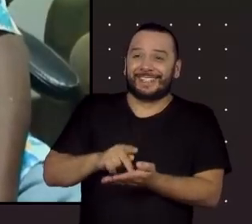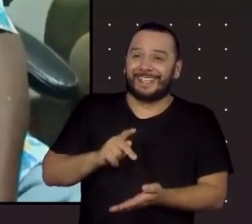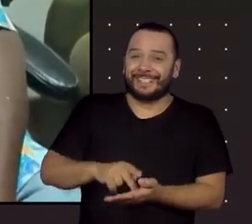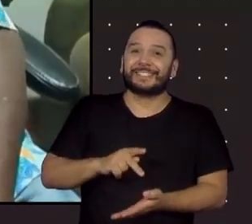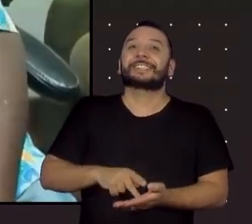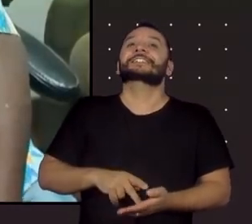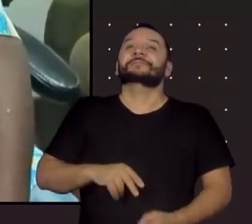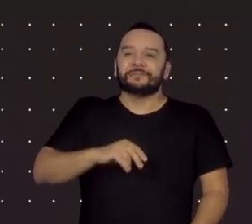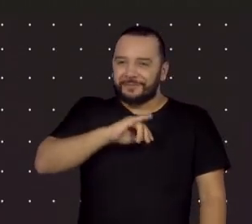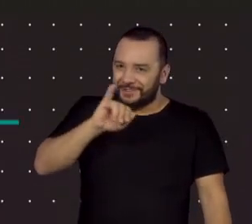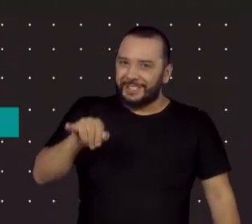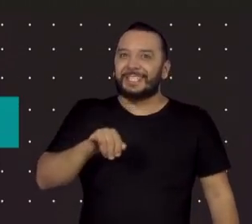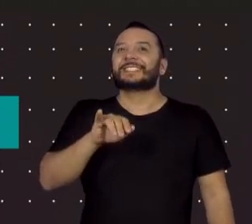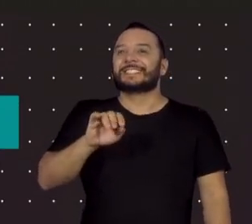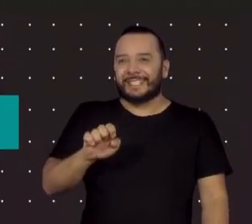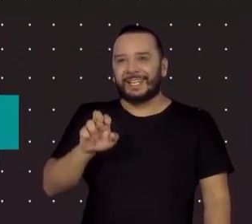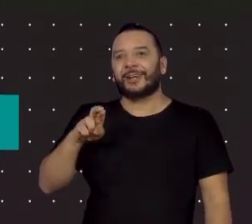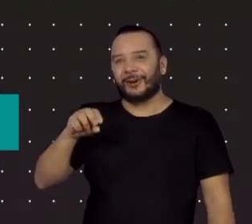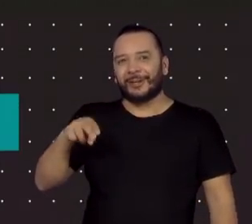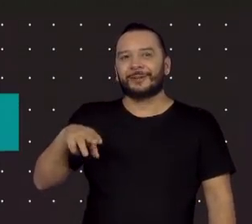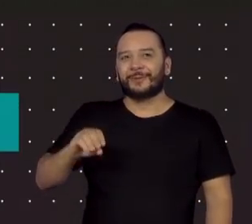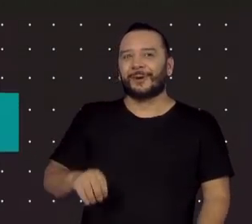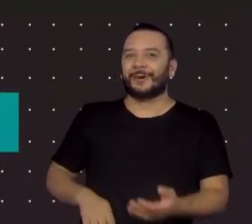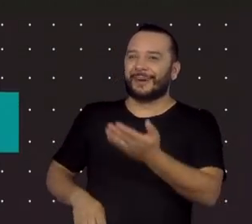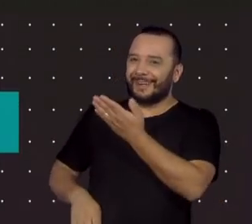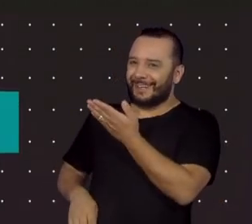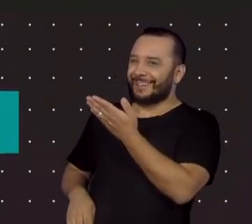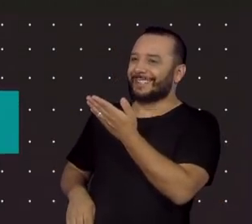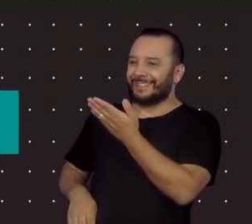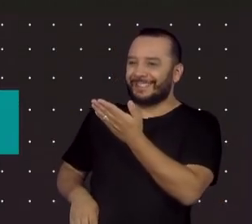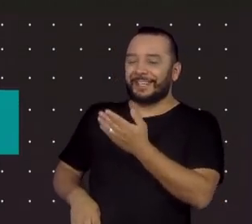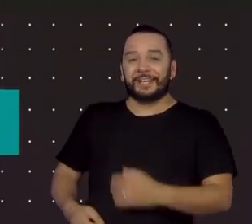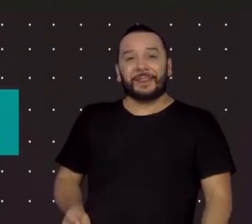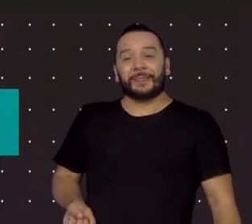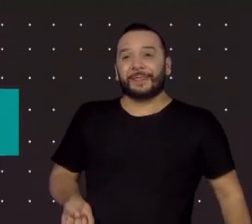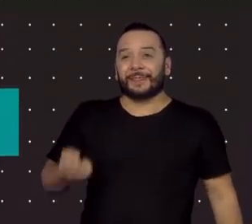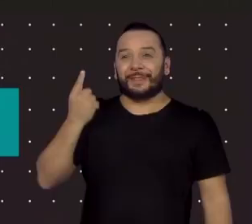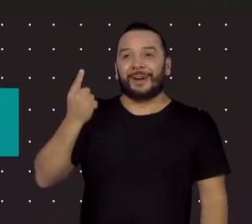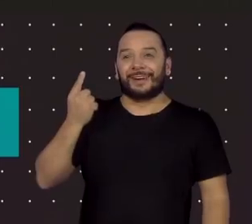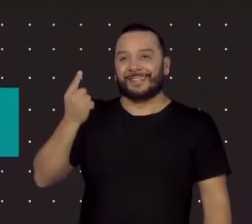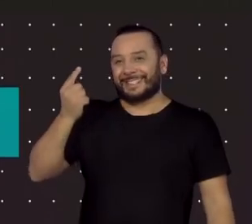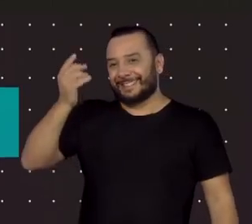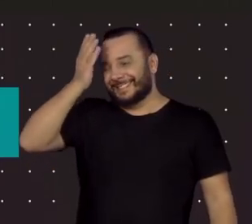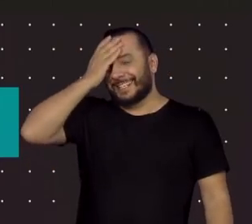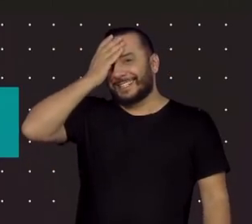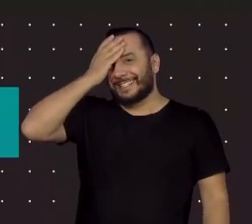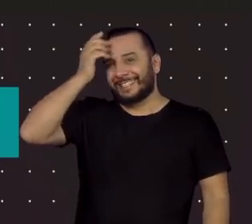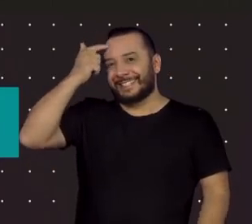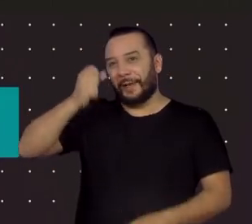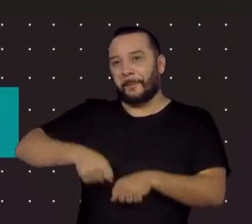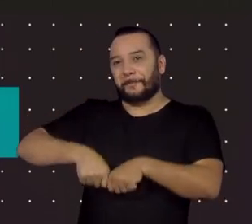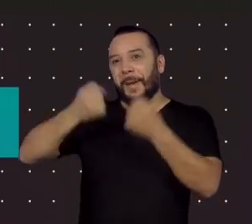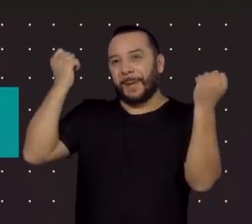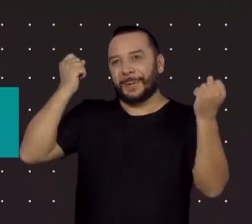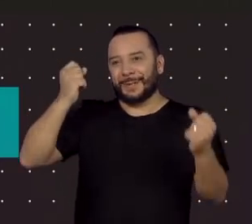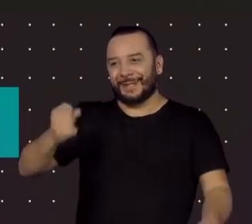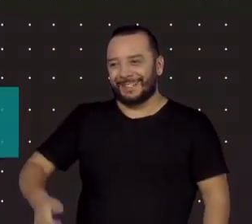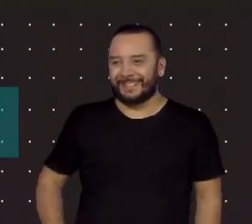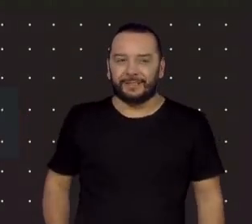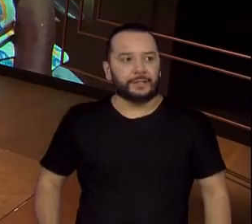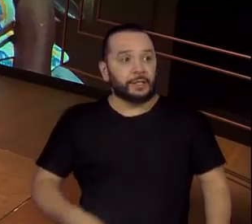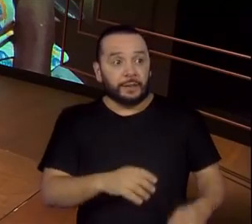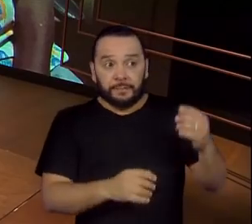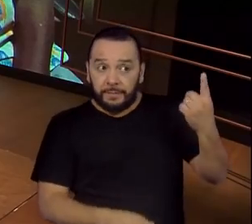Eu fiz Jerônimo, o herói do sertão. Que coisa maravilhosa. Em 72. Foi